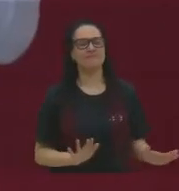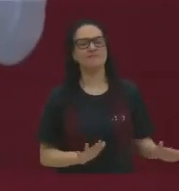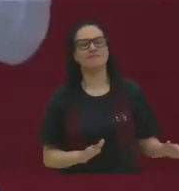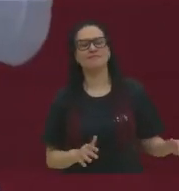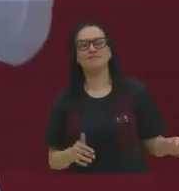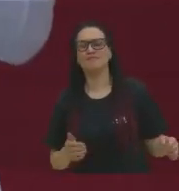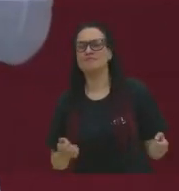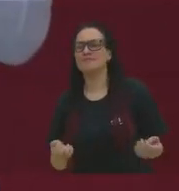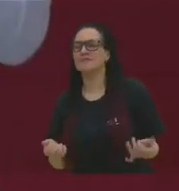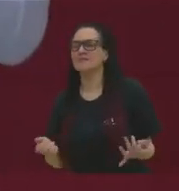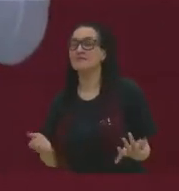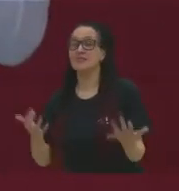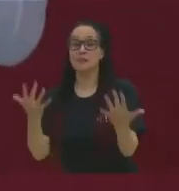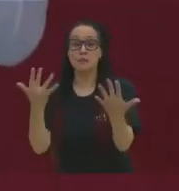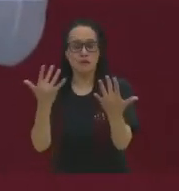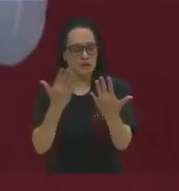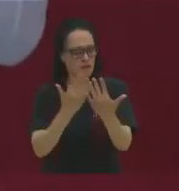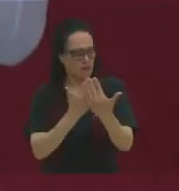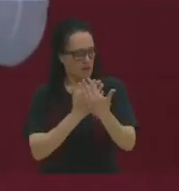Coloque a mão no coração